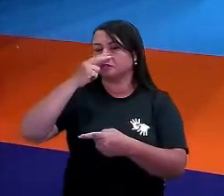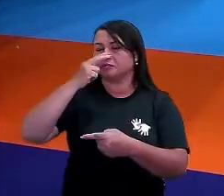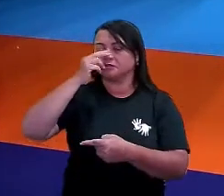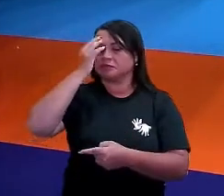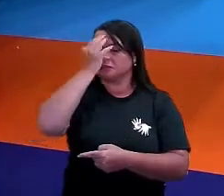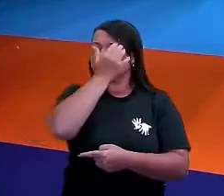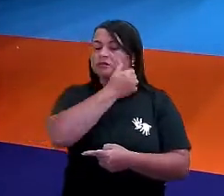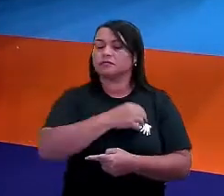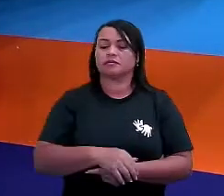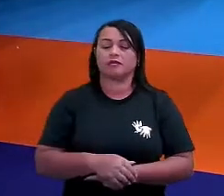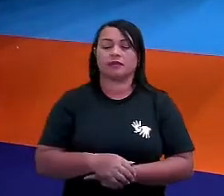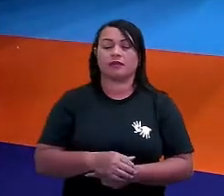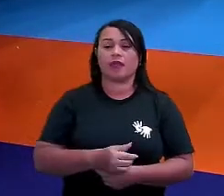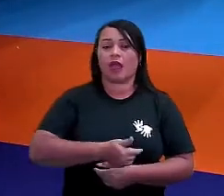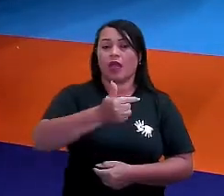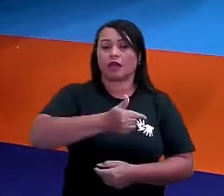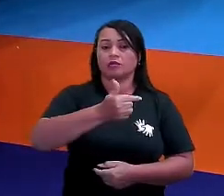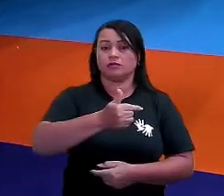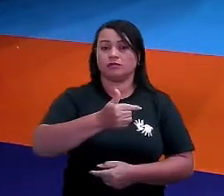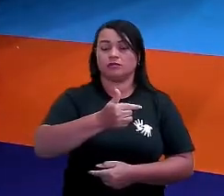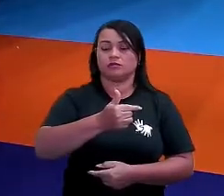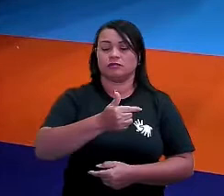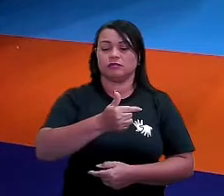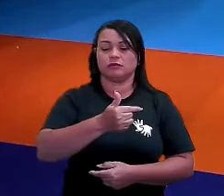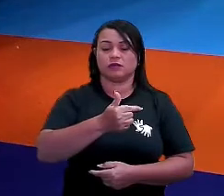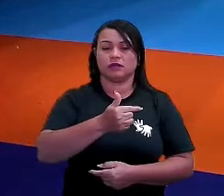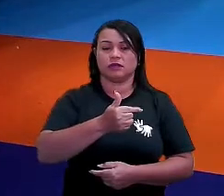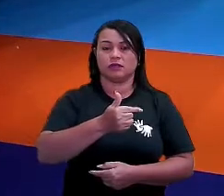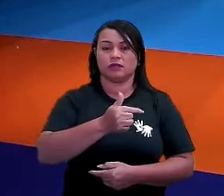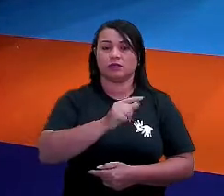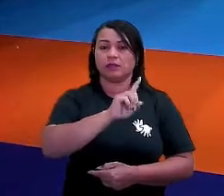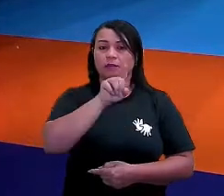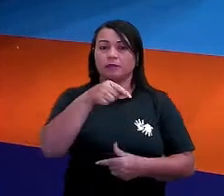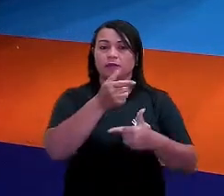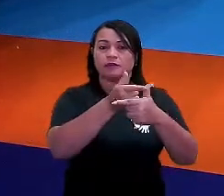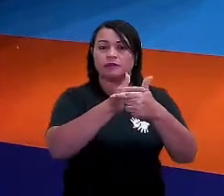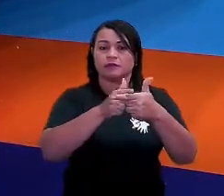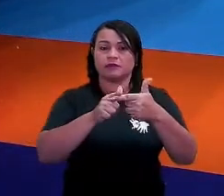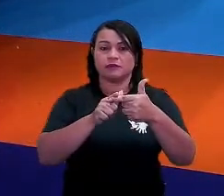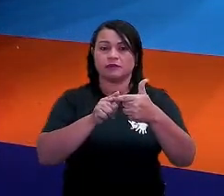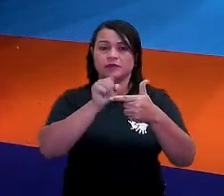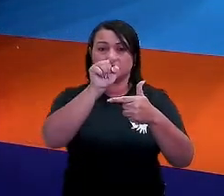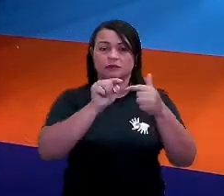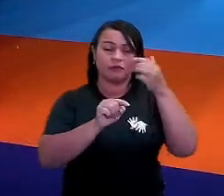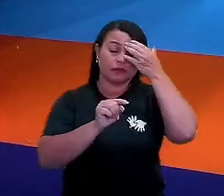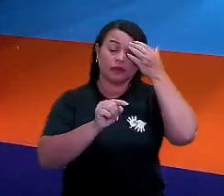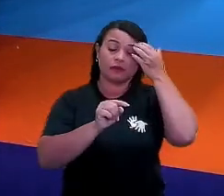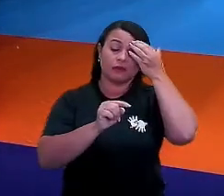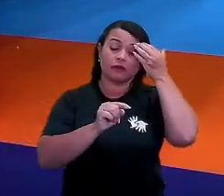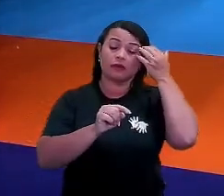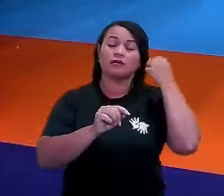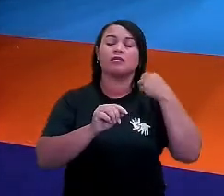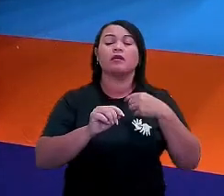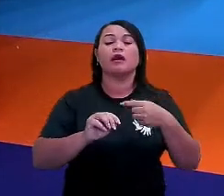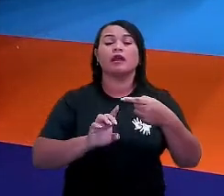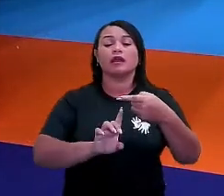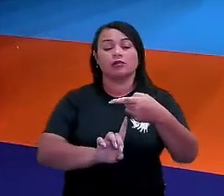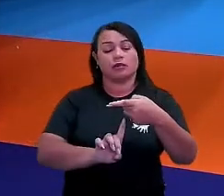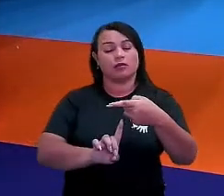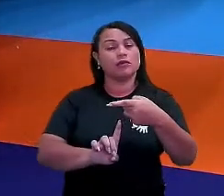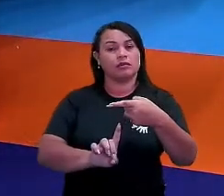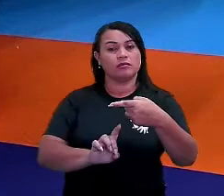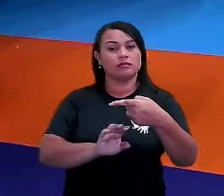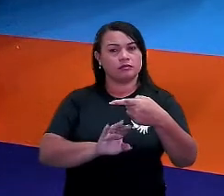jeito. A segunda fração, que está depois da divisão, eu vou inverter. Quem é meu denominador não